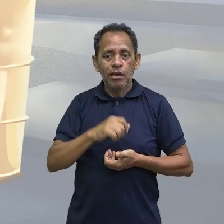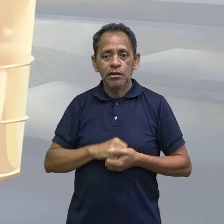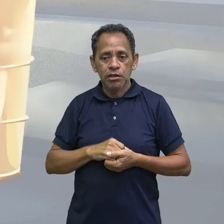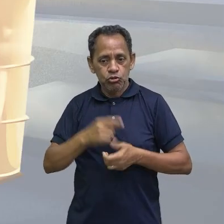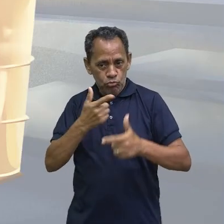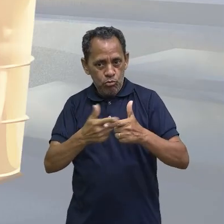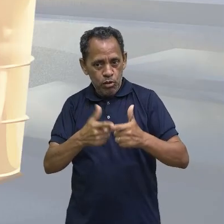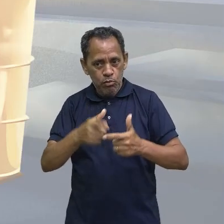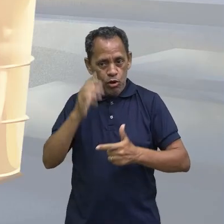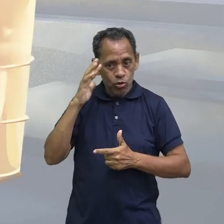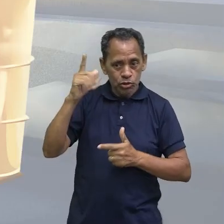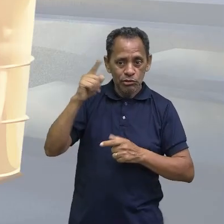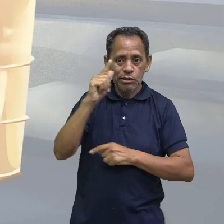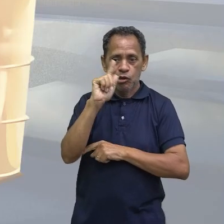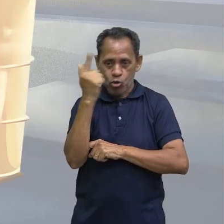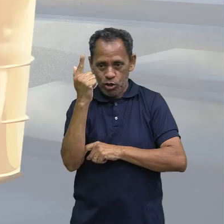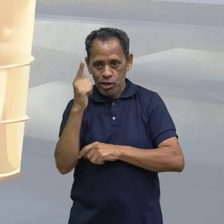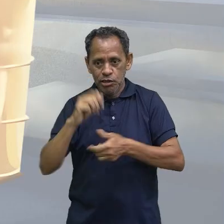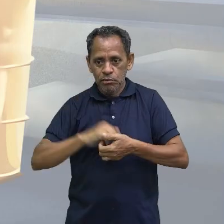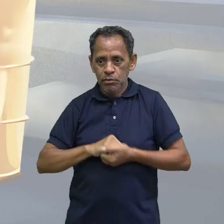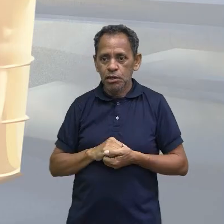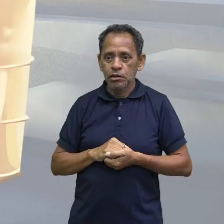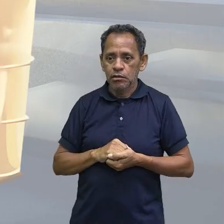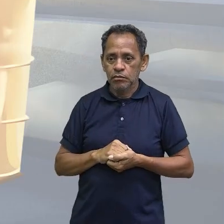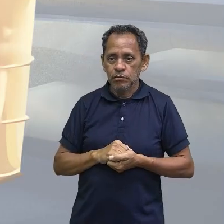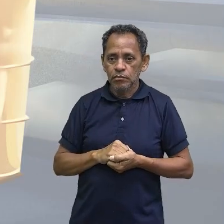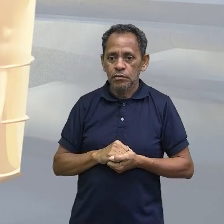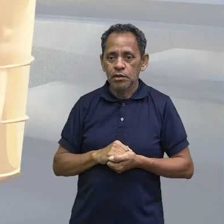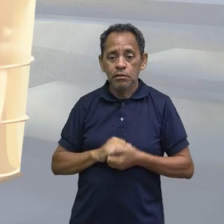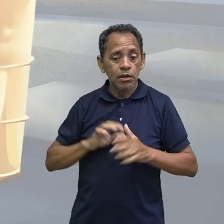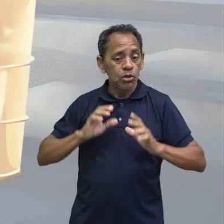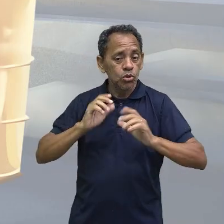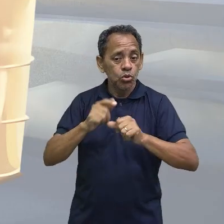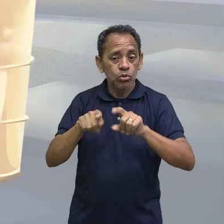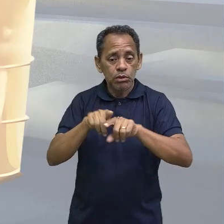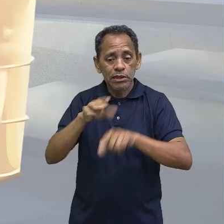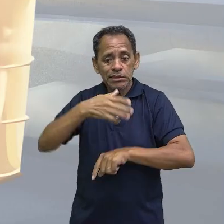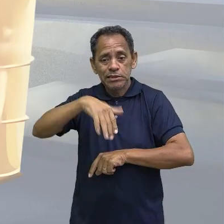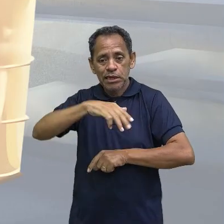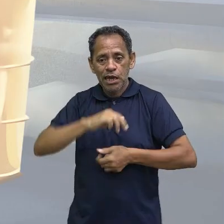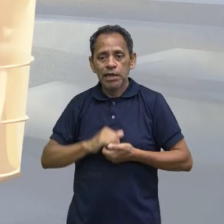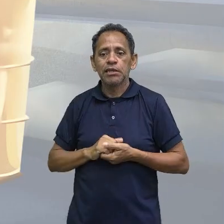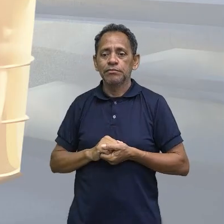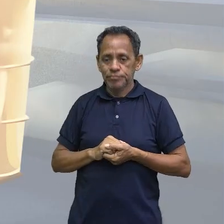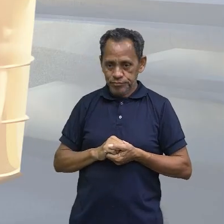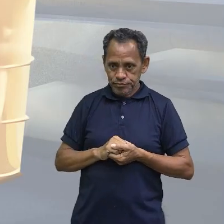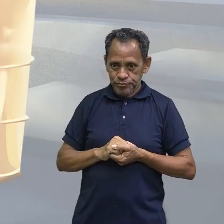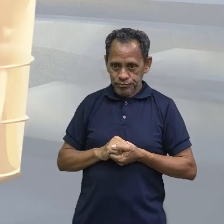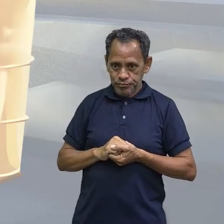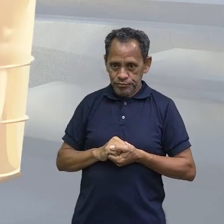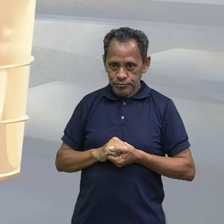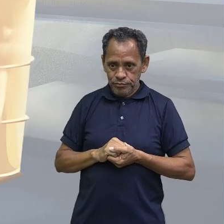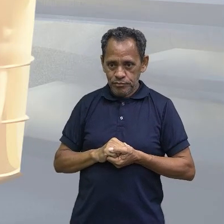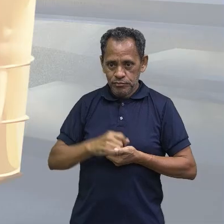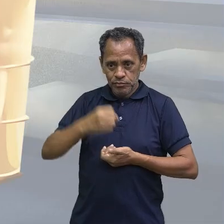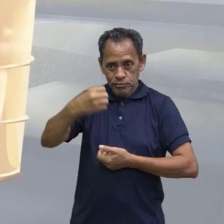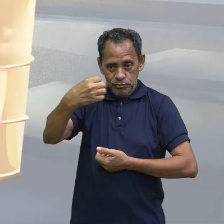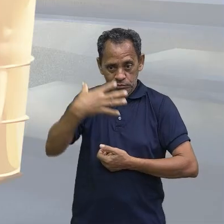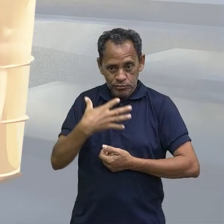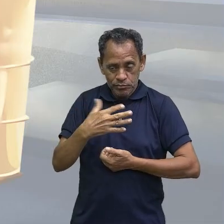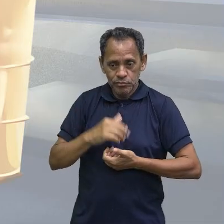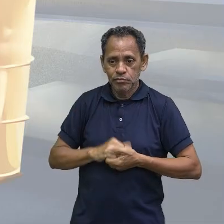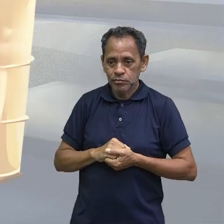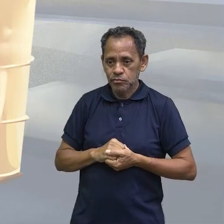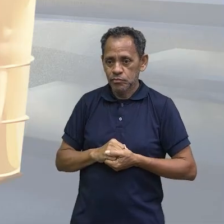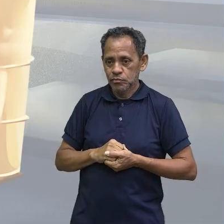alerta, né, para todos, principalmente para essa área da radiologia. Então, hoje existem regras bem rigorosas no nosso